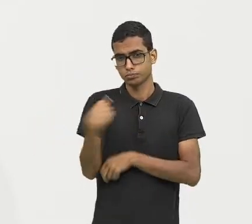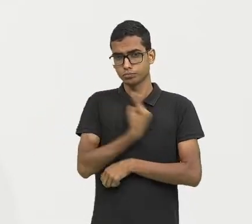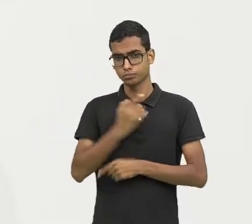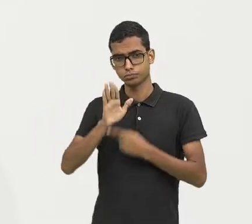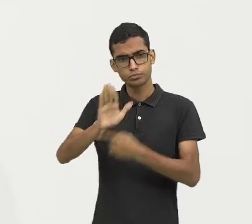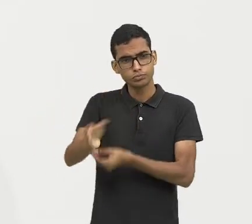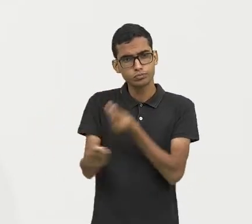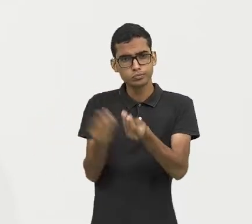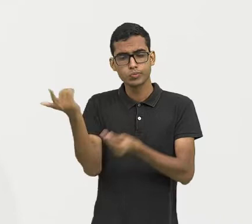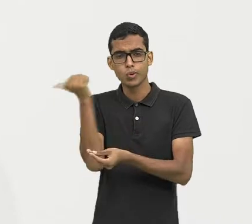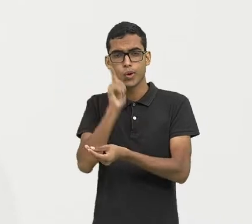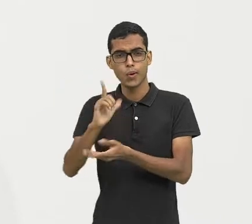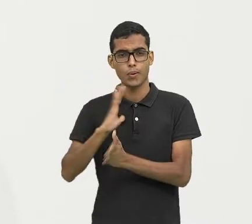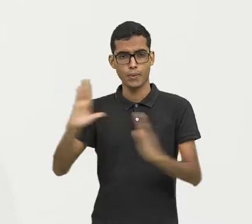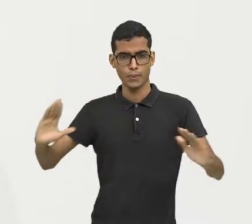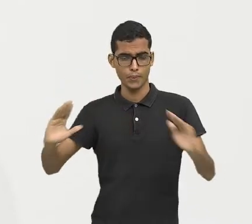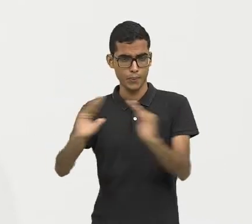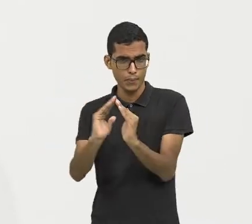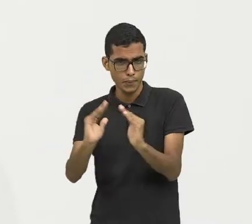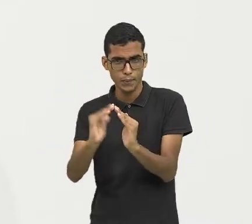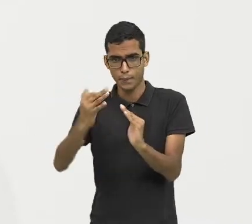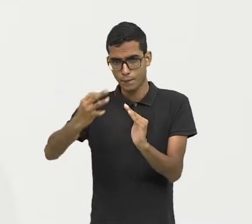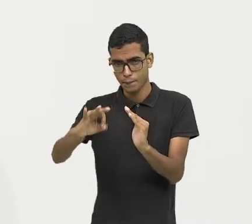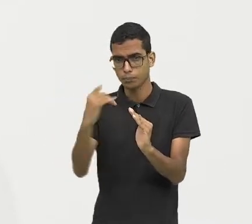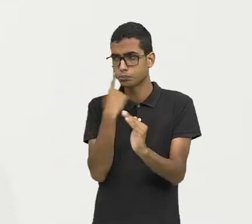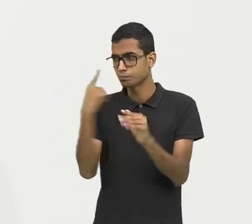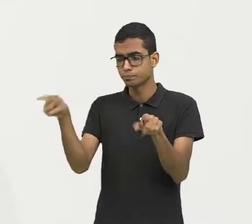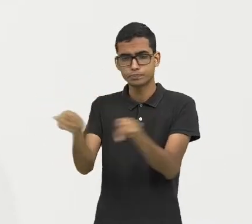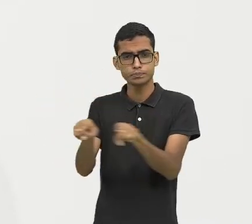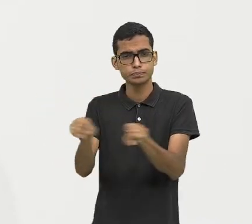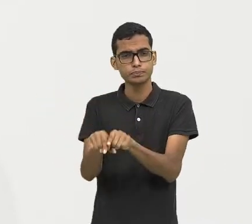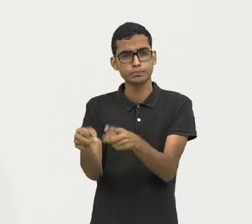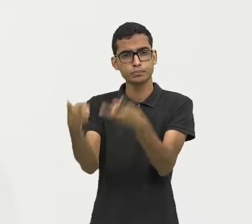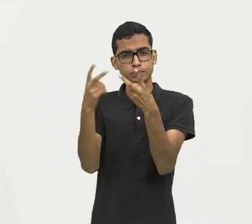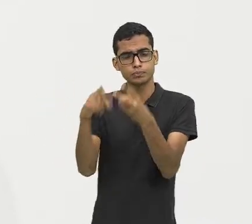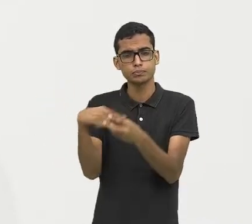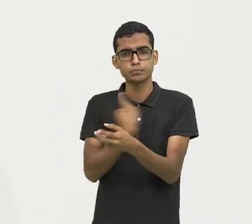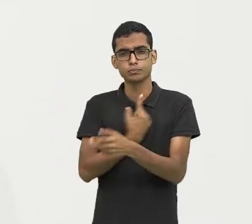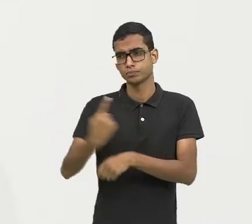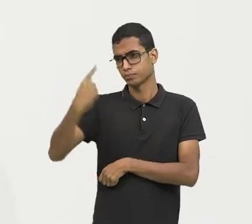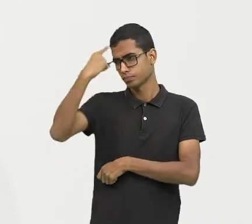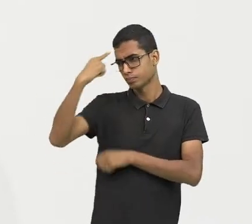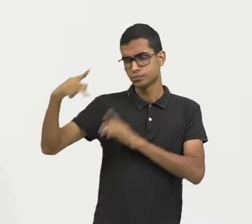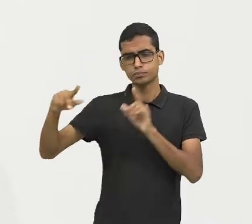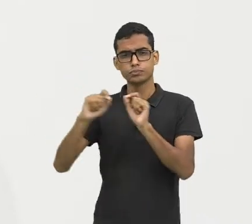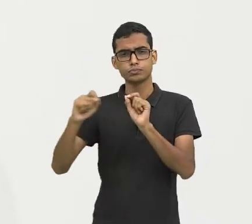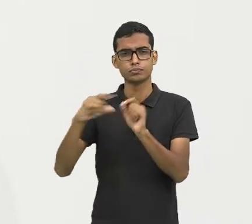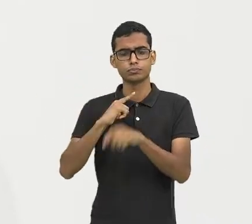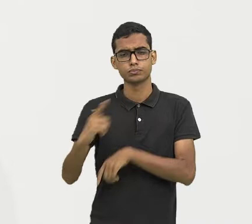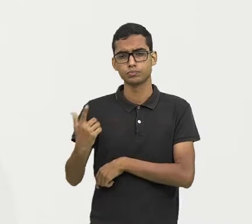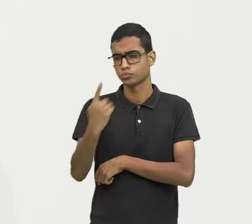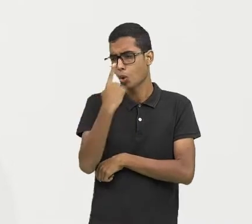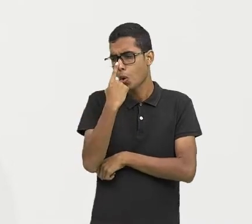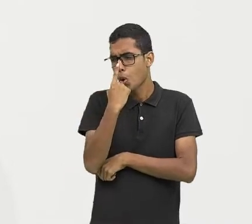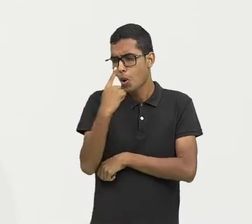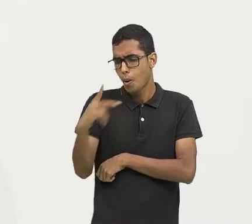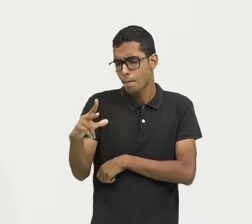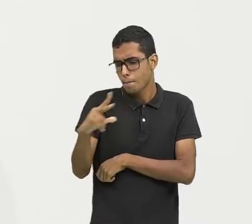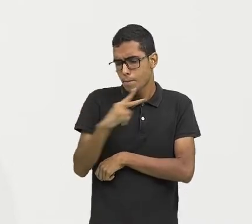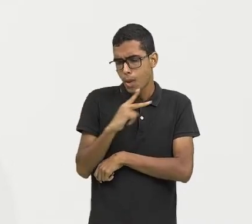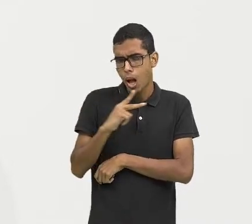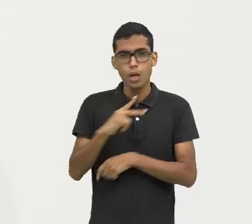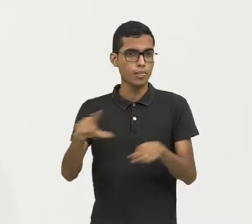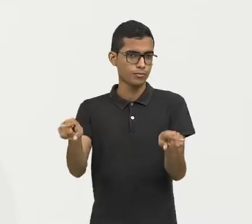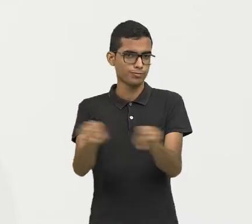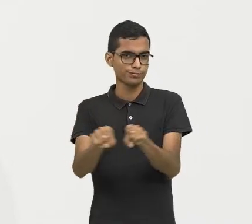fazer em casa, certo? Então percebo que a gente tem essa ideia do íntimo, né, do